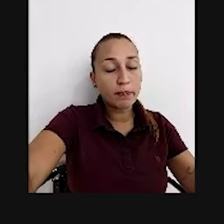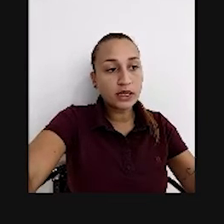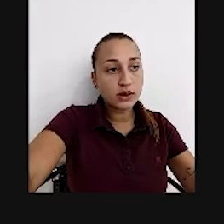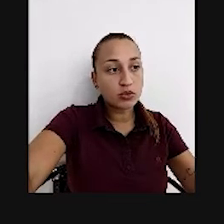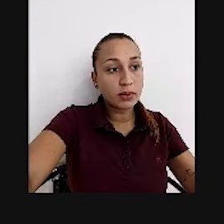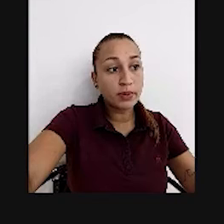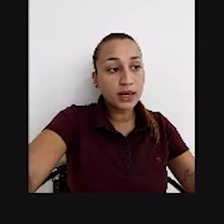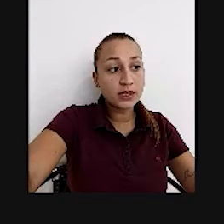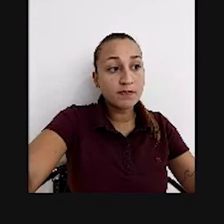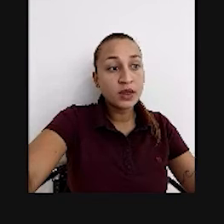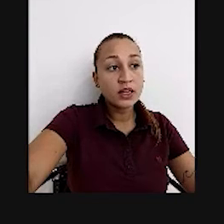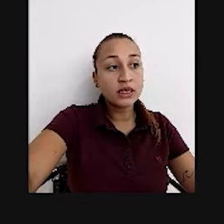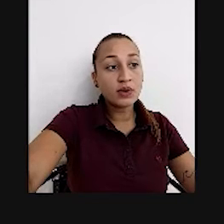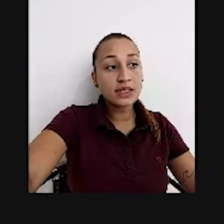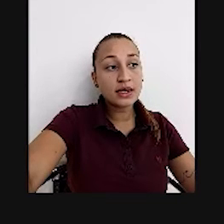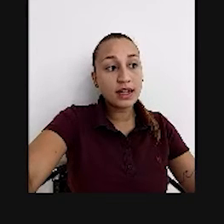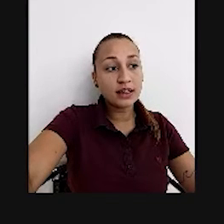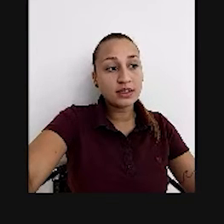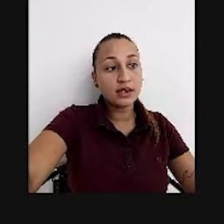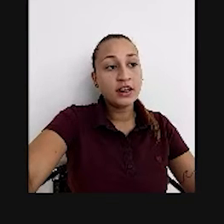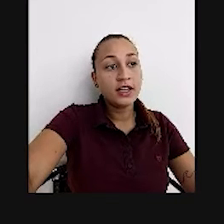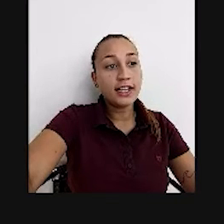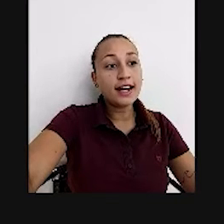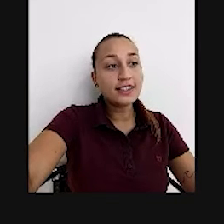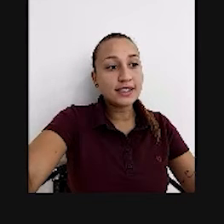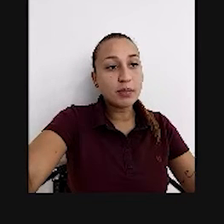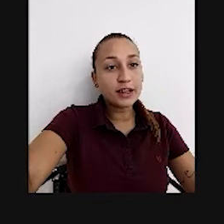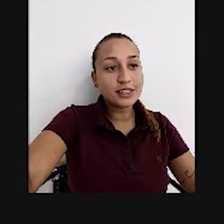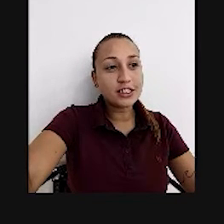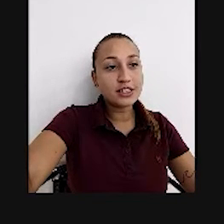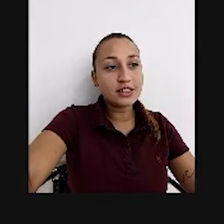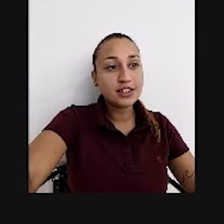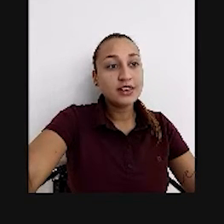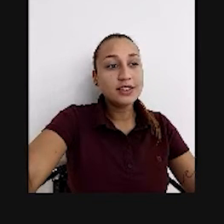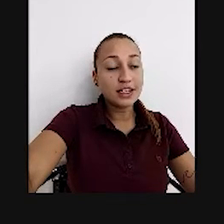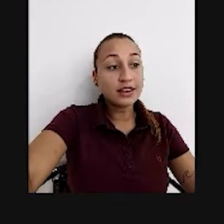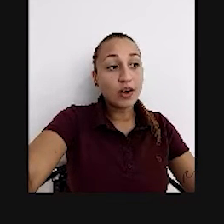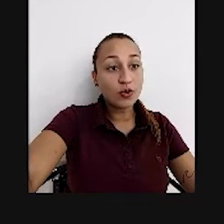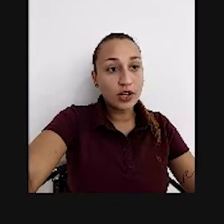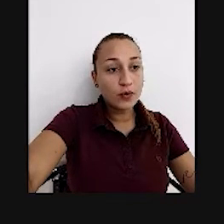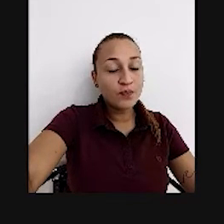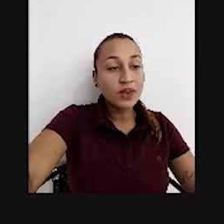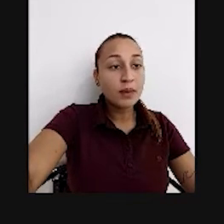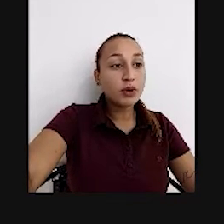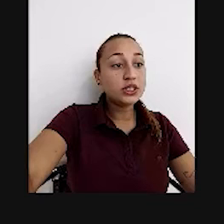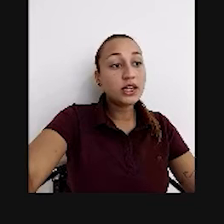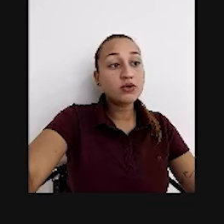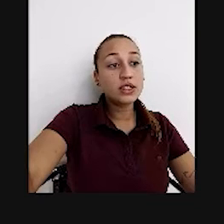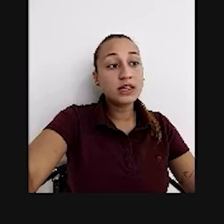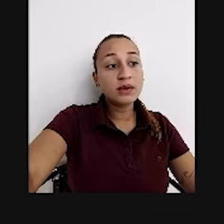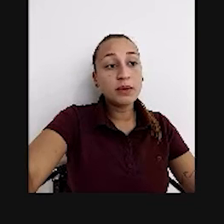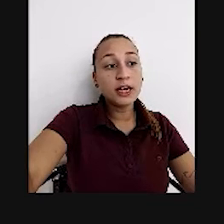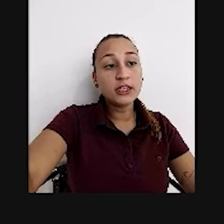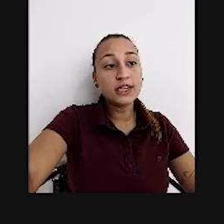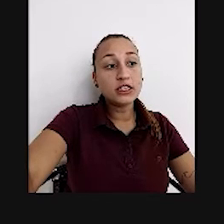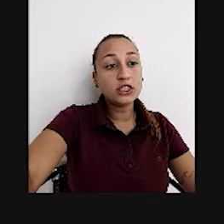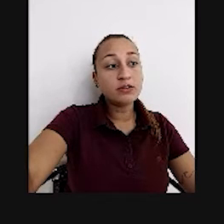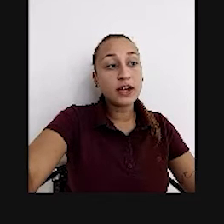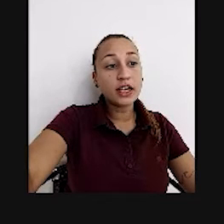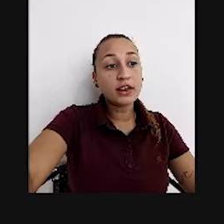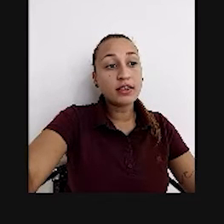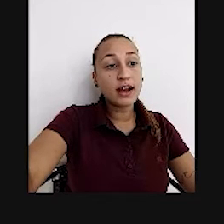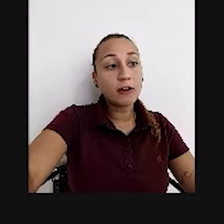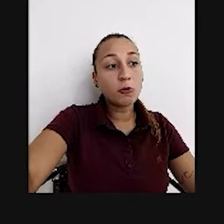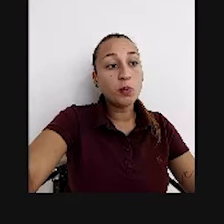na outra peça da outra empresa. Então, essa análise irá dizer para a gente se está ou não. Pode acontecer também da